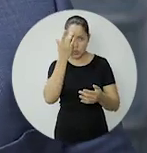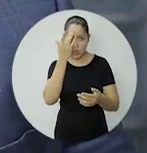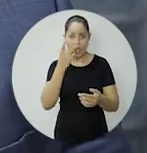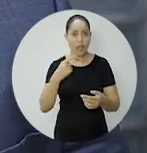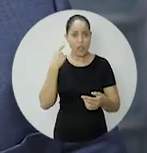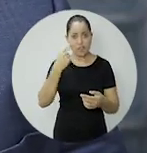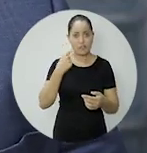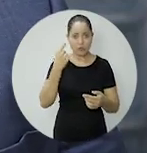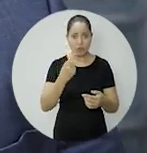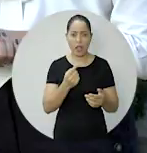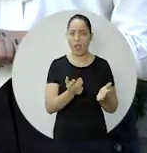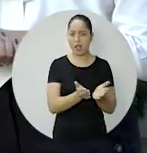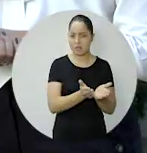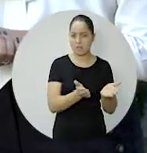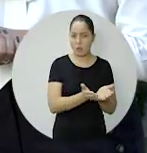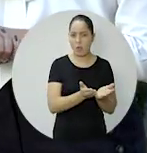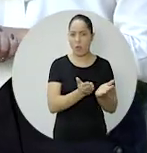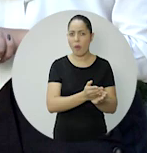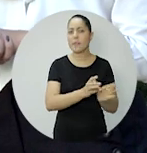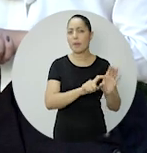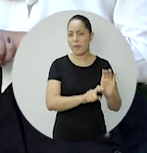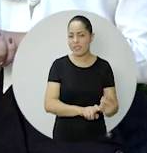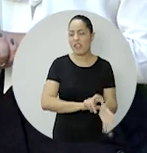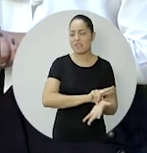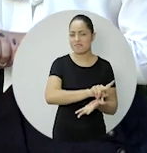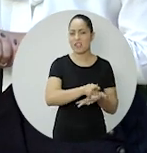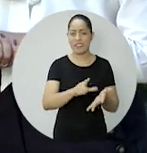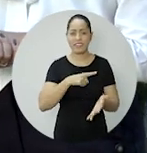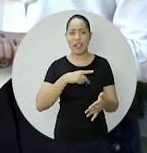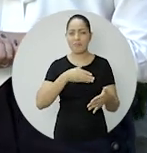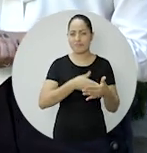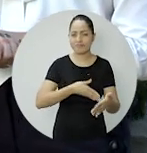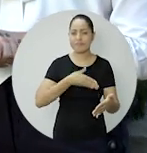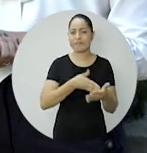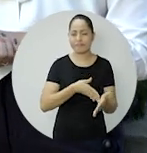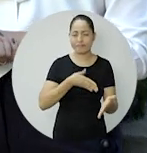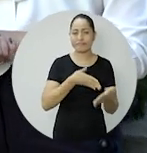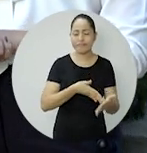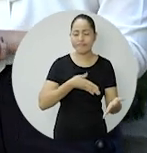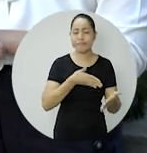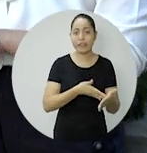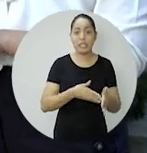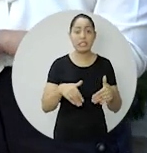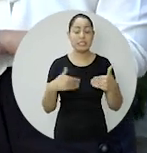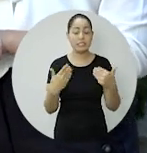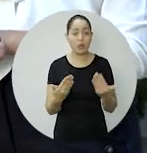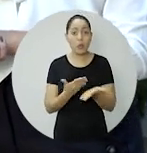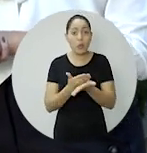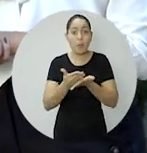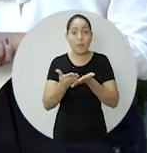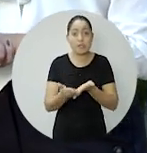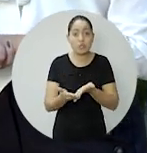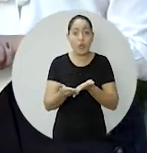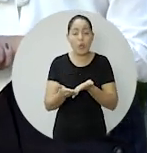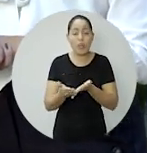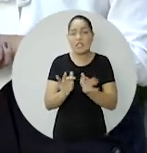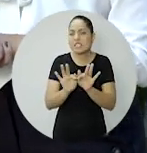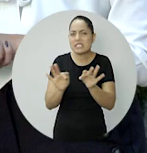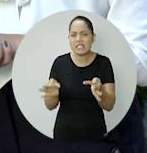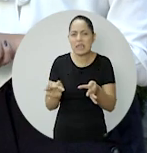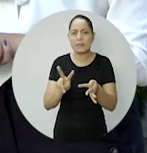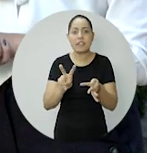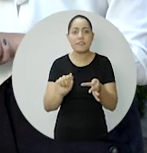e seus dependentes que passavam por uma série de dificuldades. Então, aqueles advogados iniciaram fazendo uma